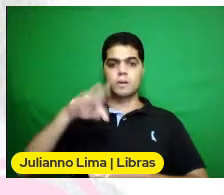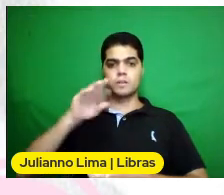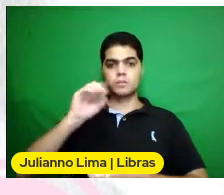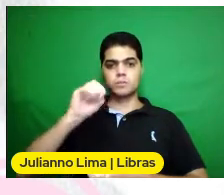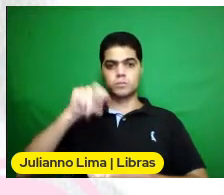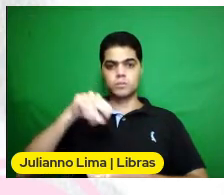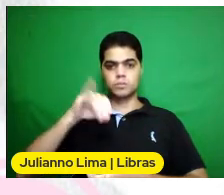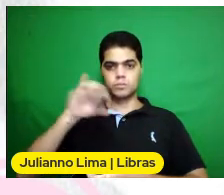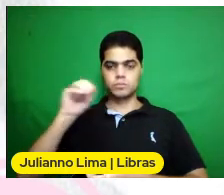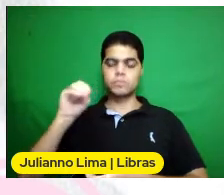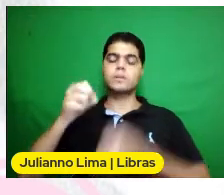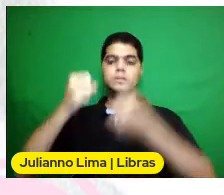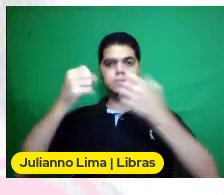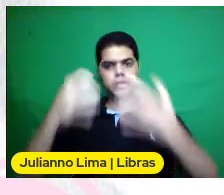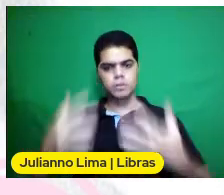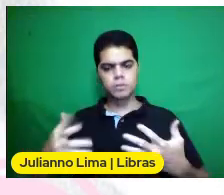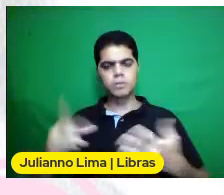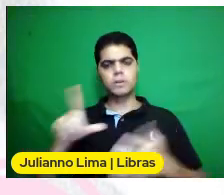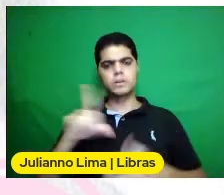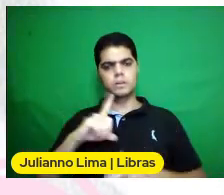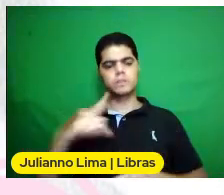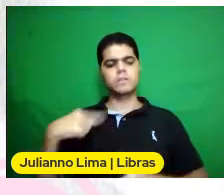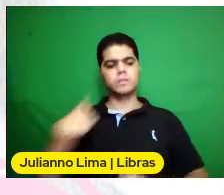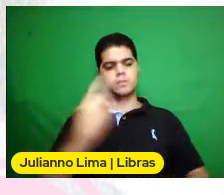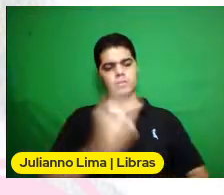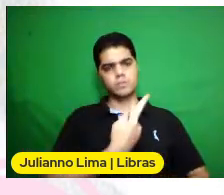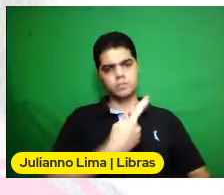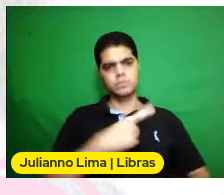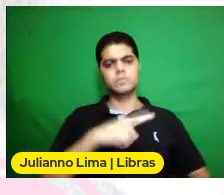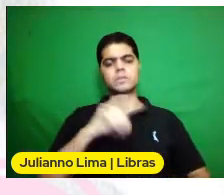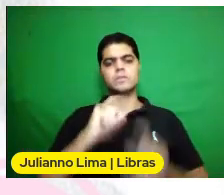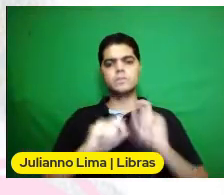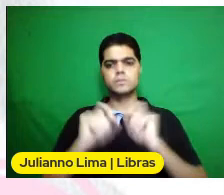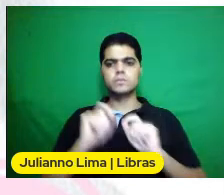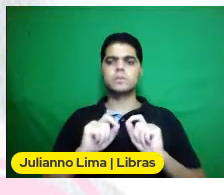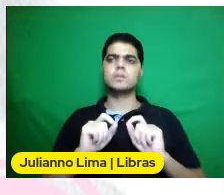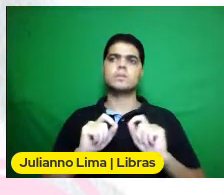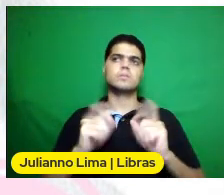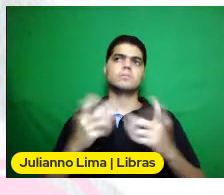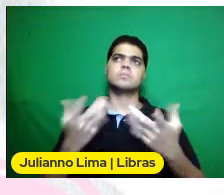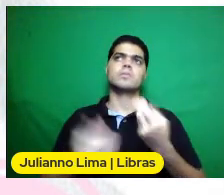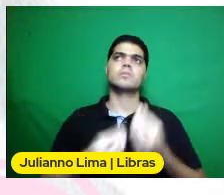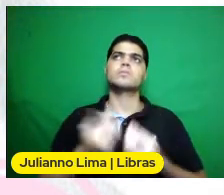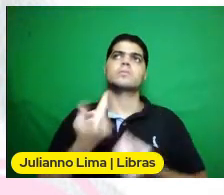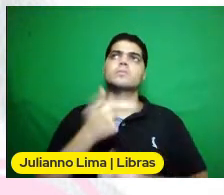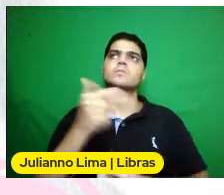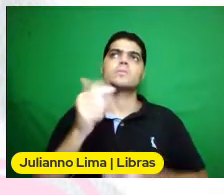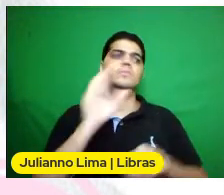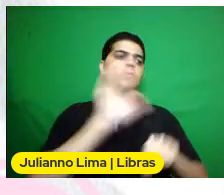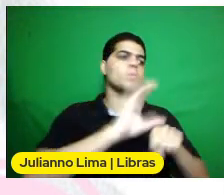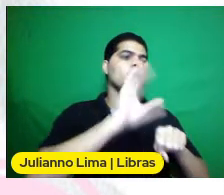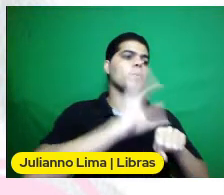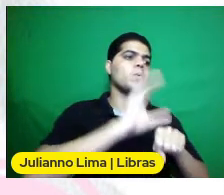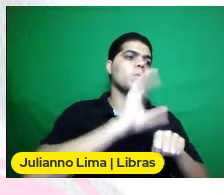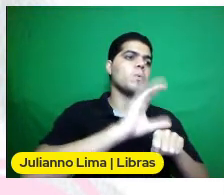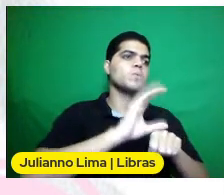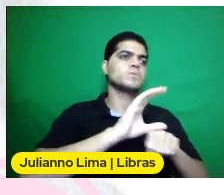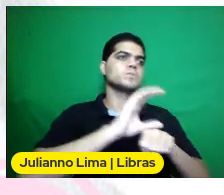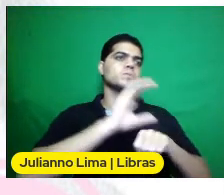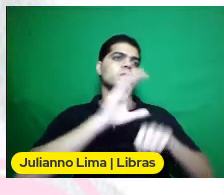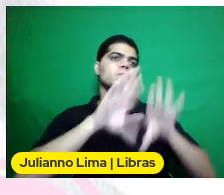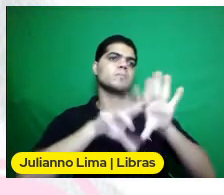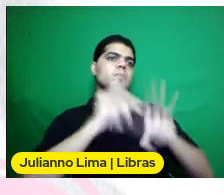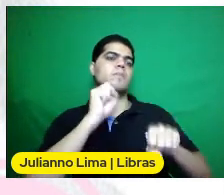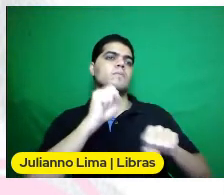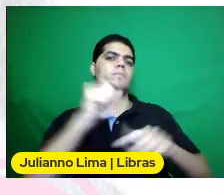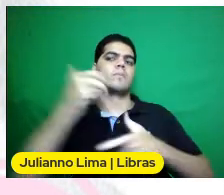também, nós somos autodidatas, sabe? Então, assim, não tivemos um curso para formar uma pessoa que faz animação,